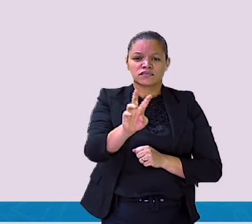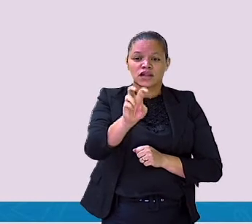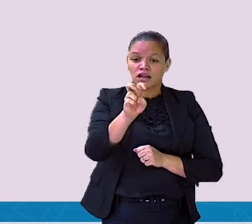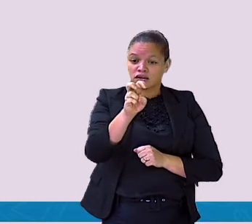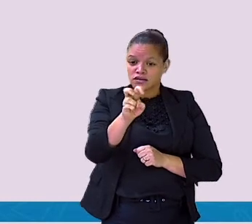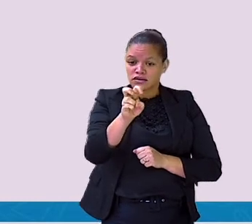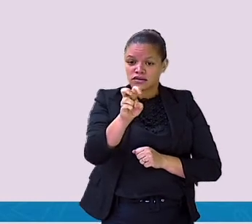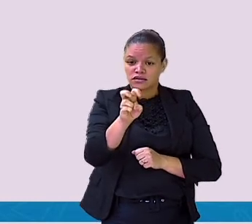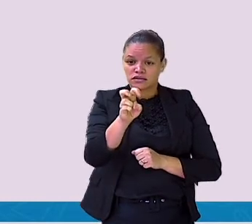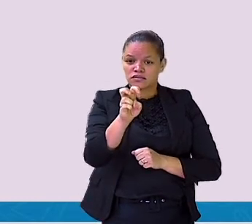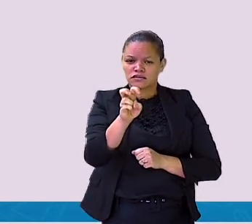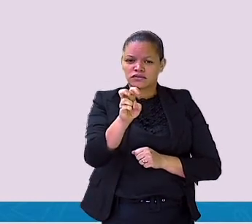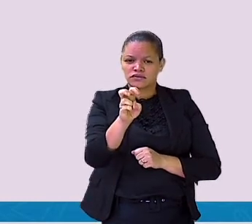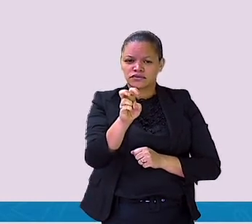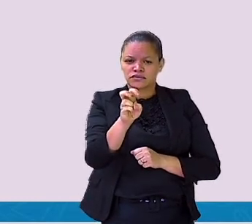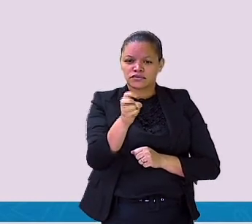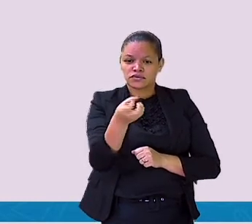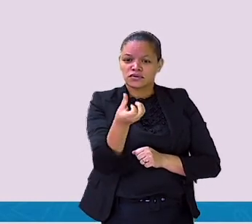5,